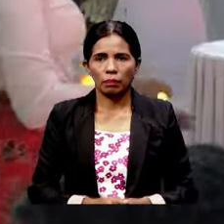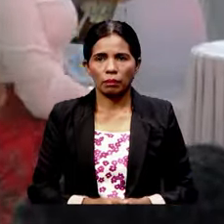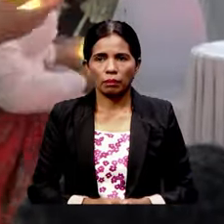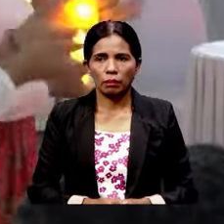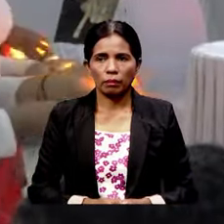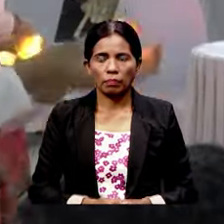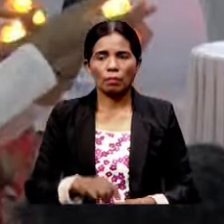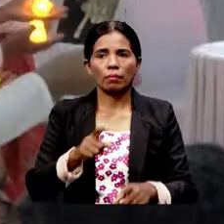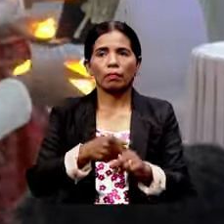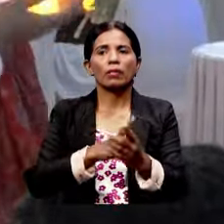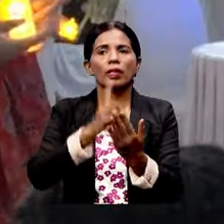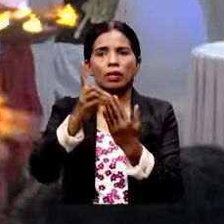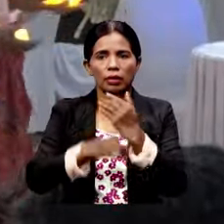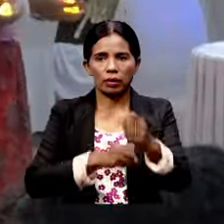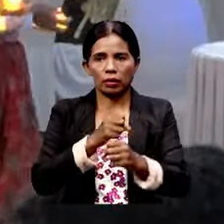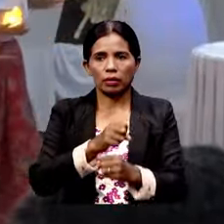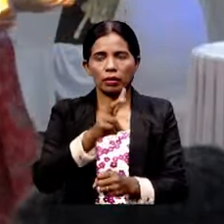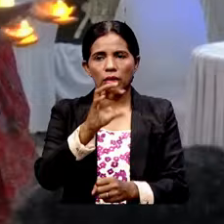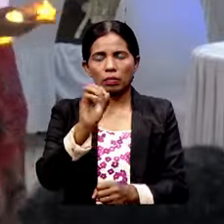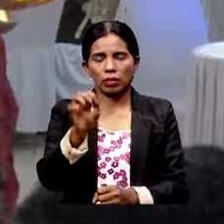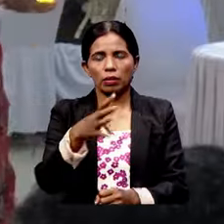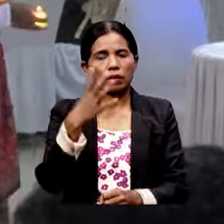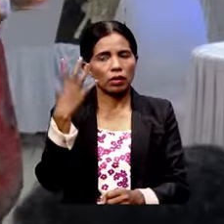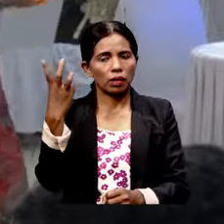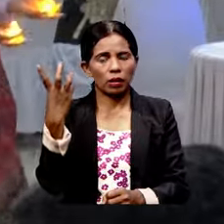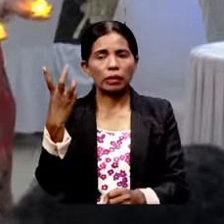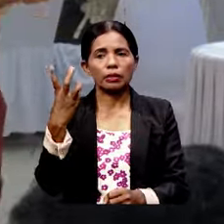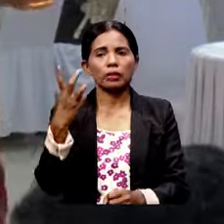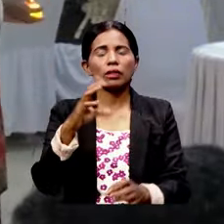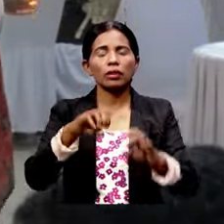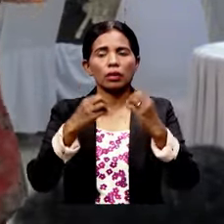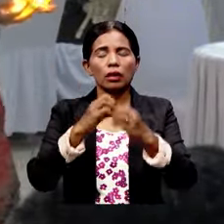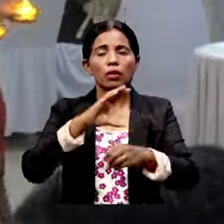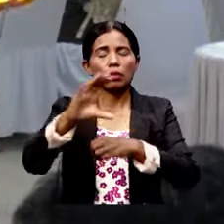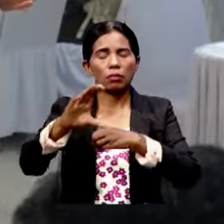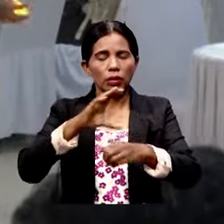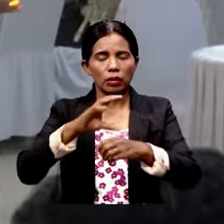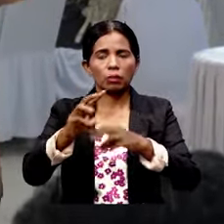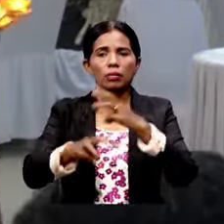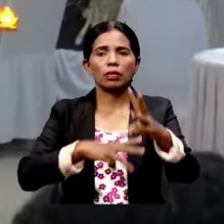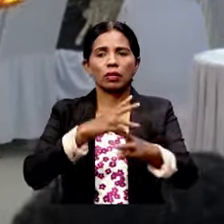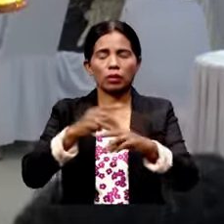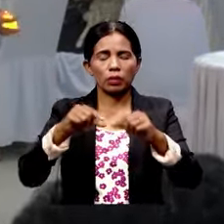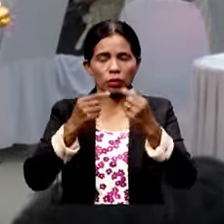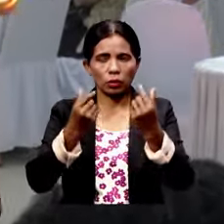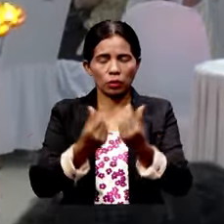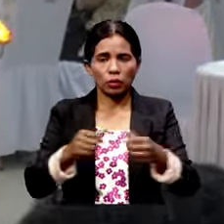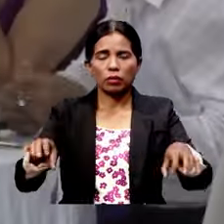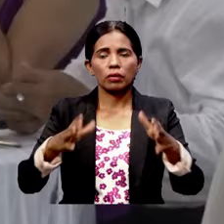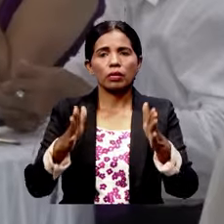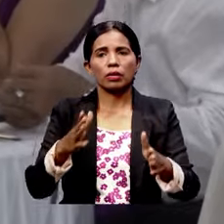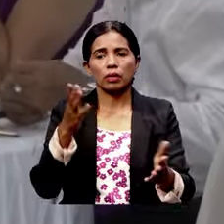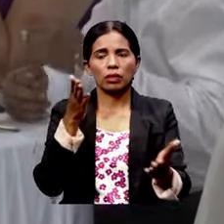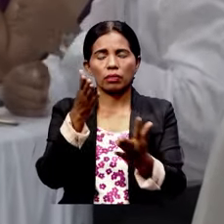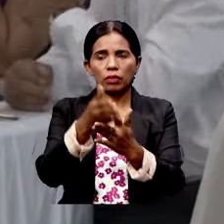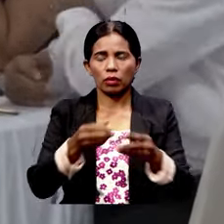E o fulano de dezembro, tinha Rio Rua Sinha, Organização Comércio Mundial, criou na Grupo Trabalho Ida para a Adesão Timor-Leste, no Fona, para o